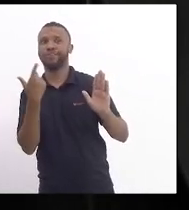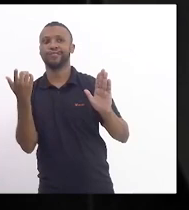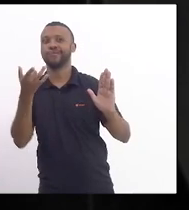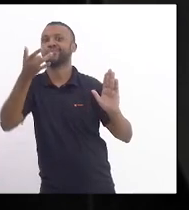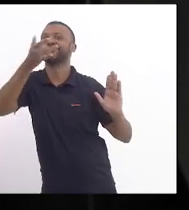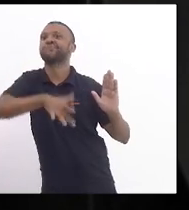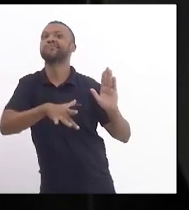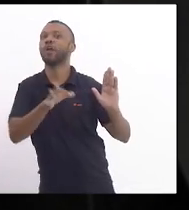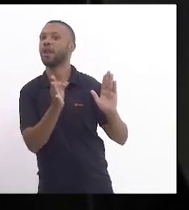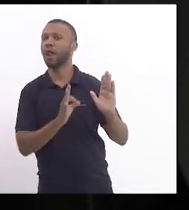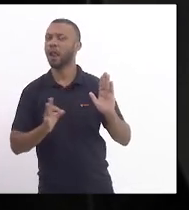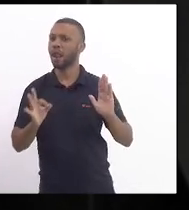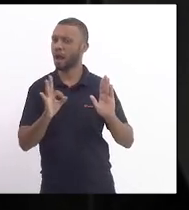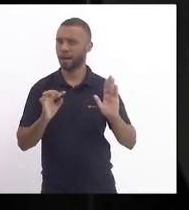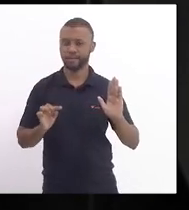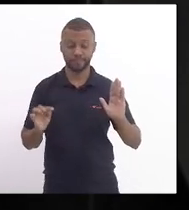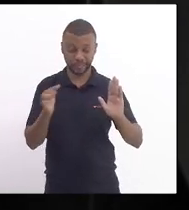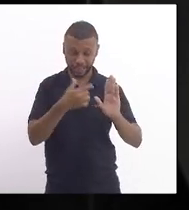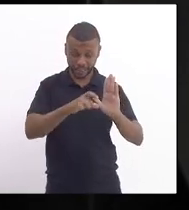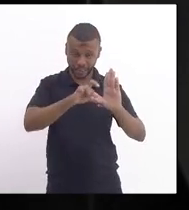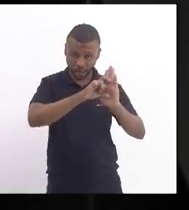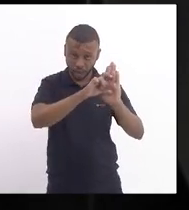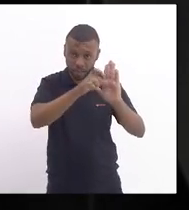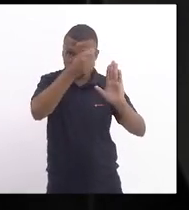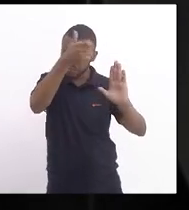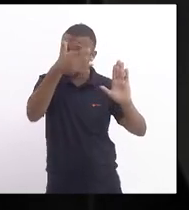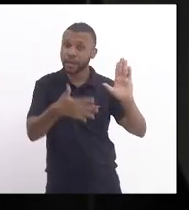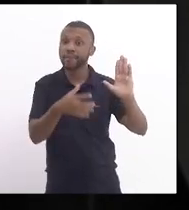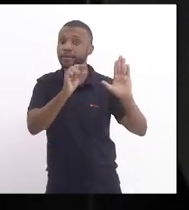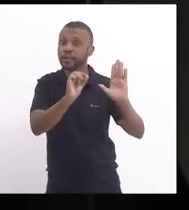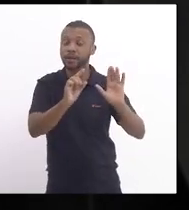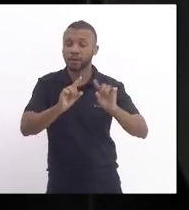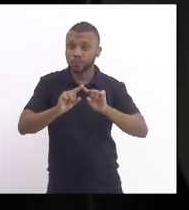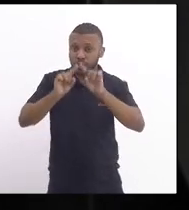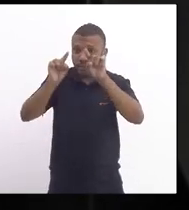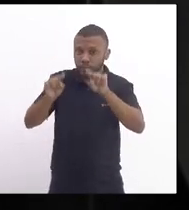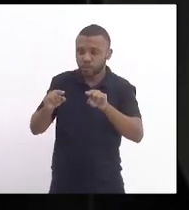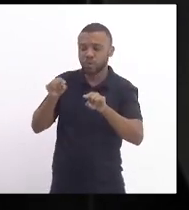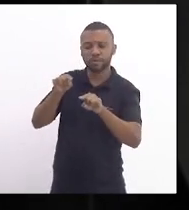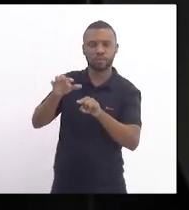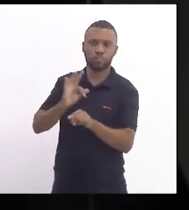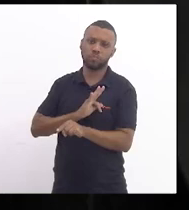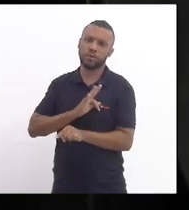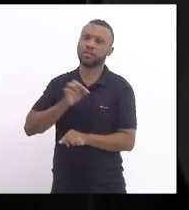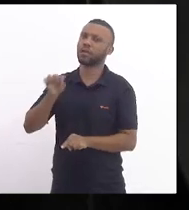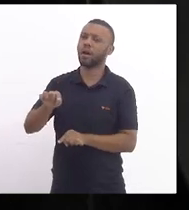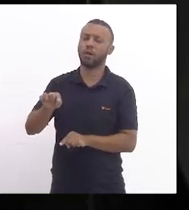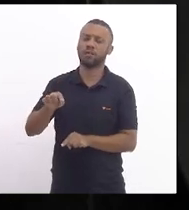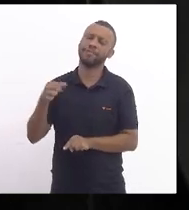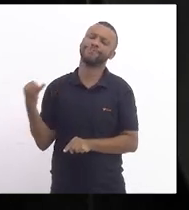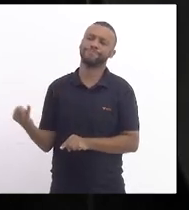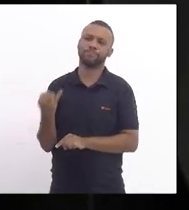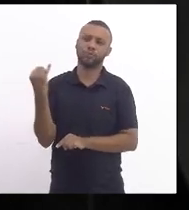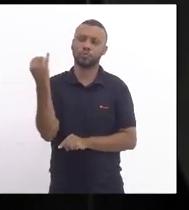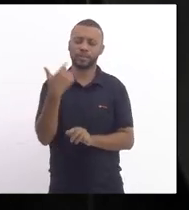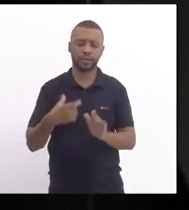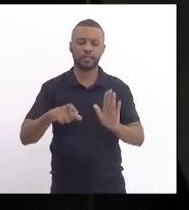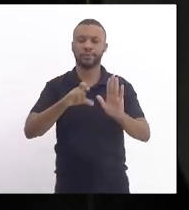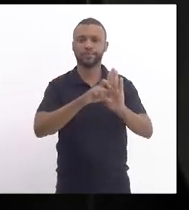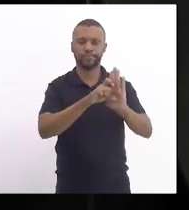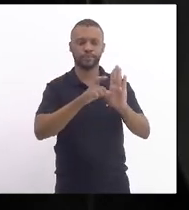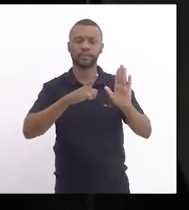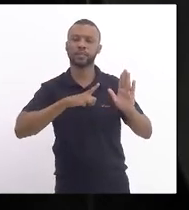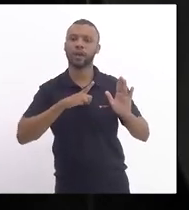atender aquelas que pagam servidor policial é um de extrema relevância e para